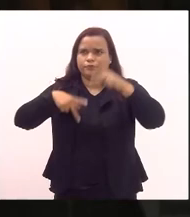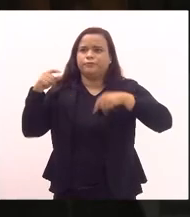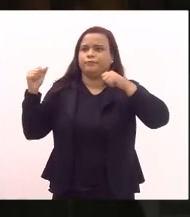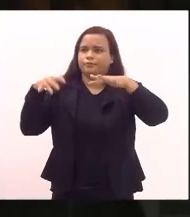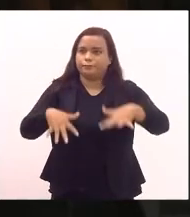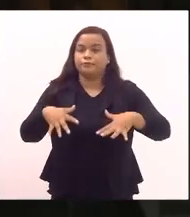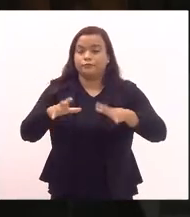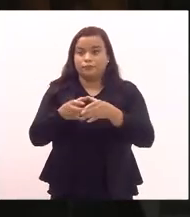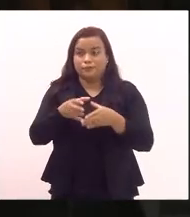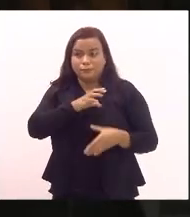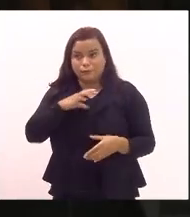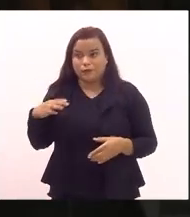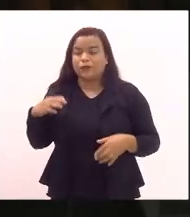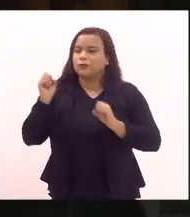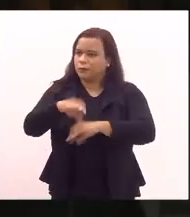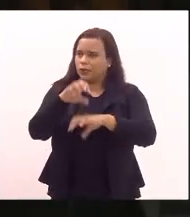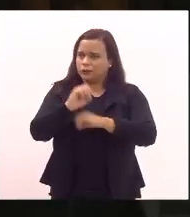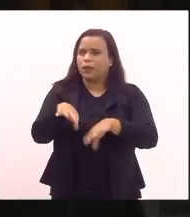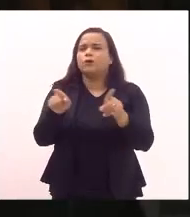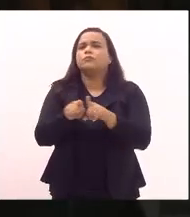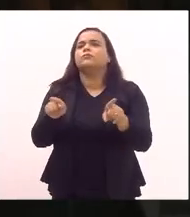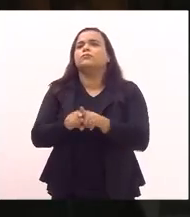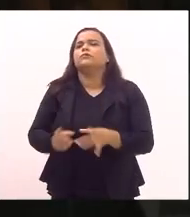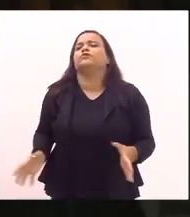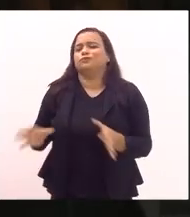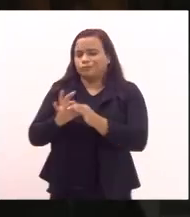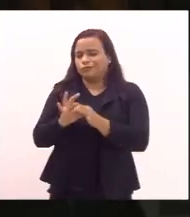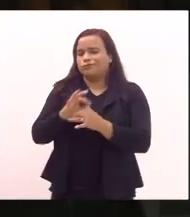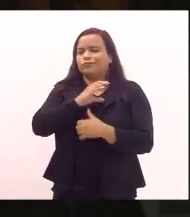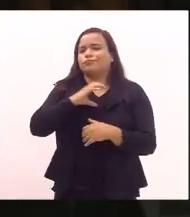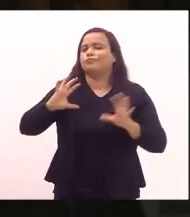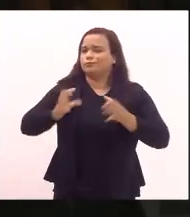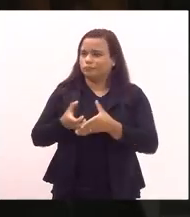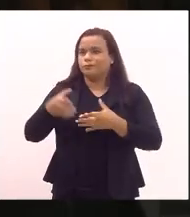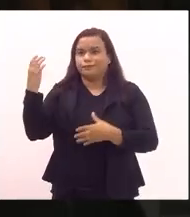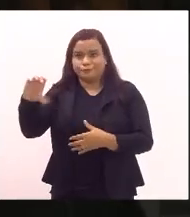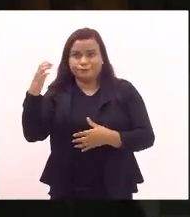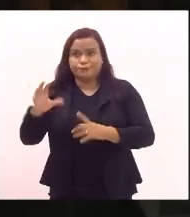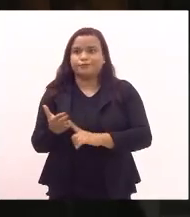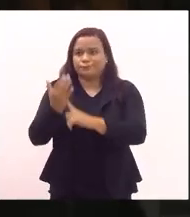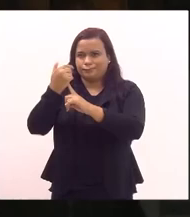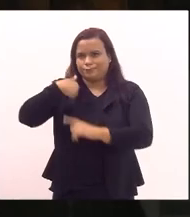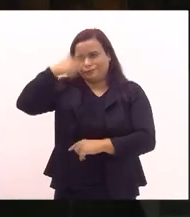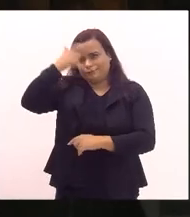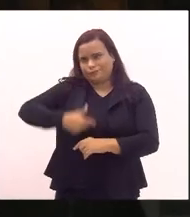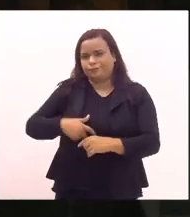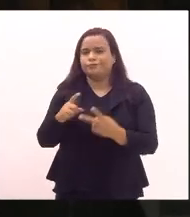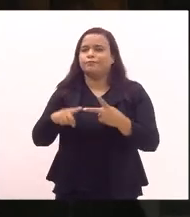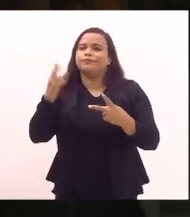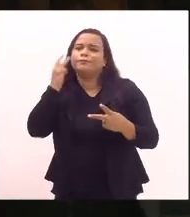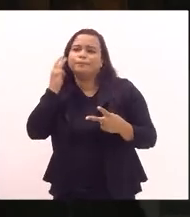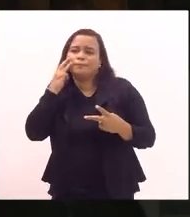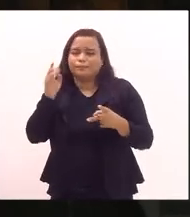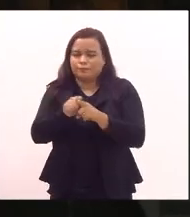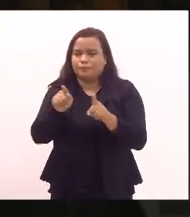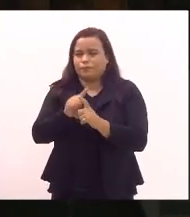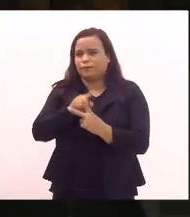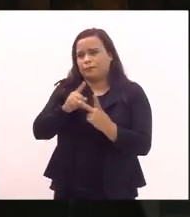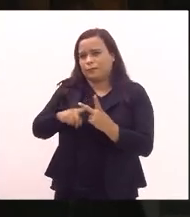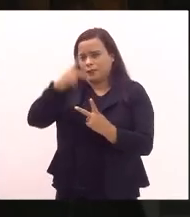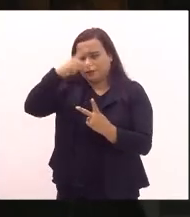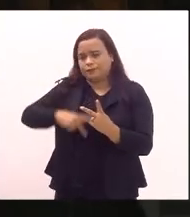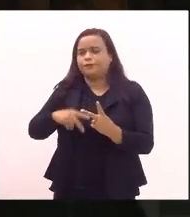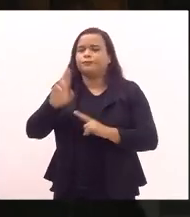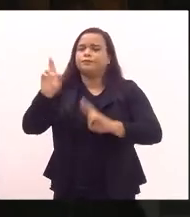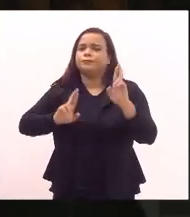comissão de educação em conjunto com a comissão de ciência e tecnologia audiência presidida por mim pelo Deputado waldeck Carneiro a